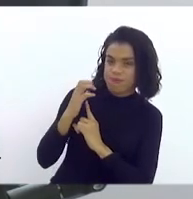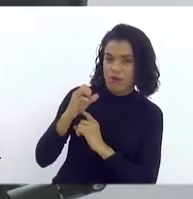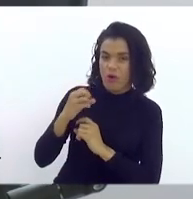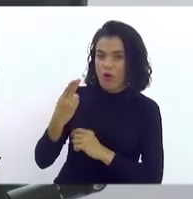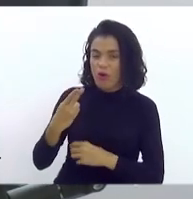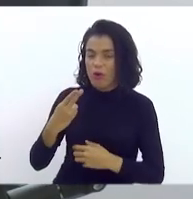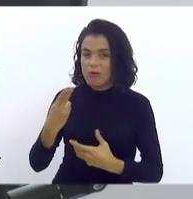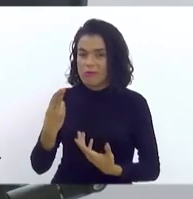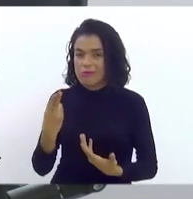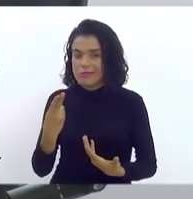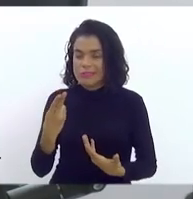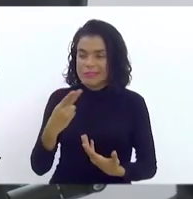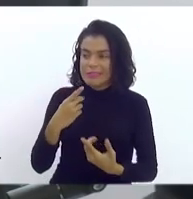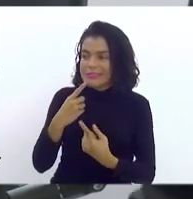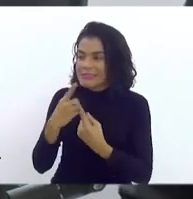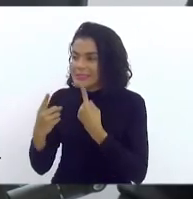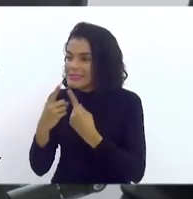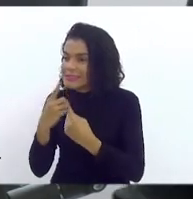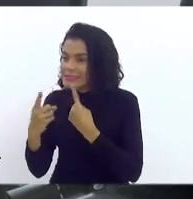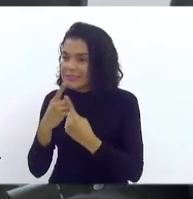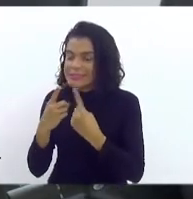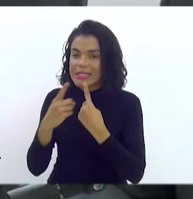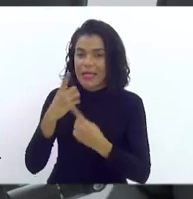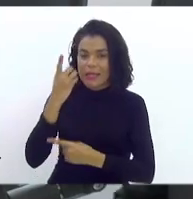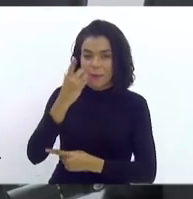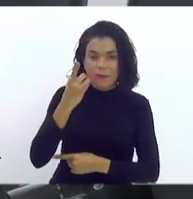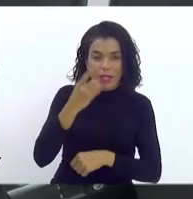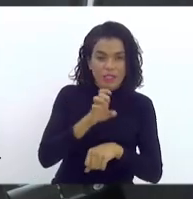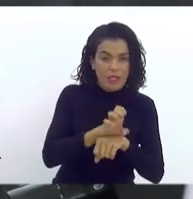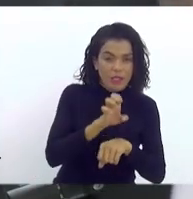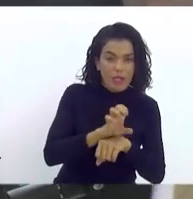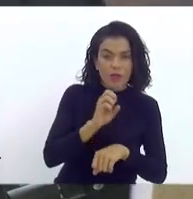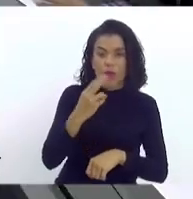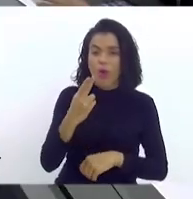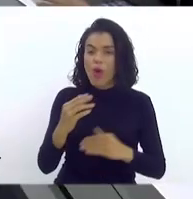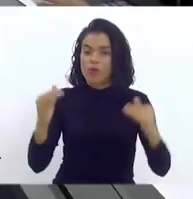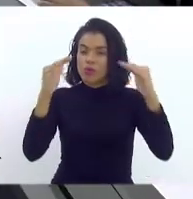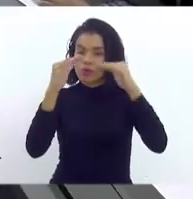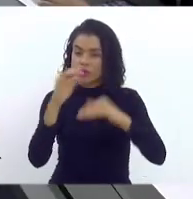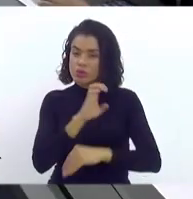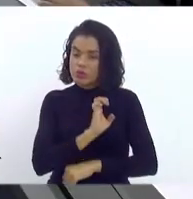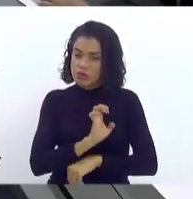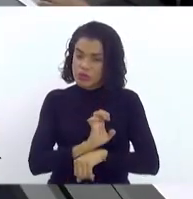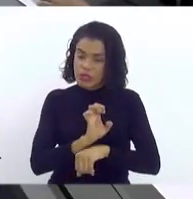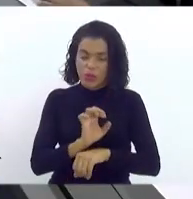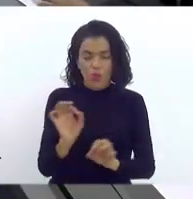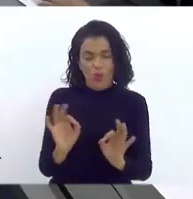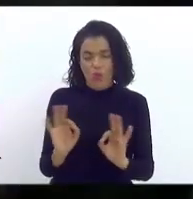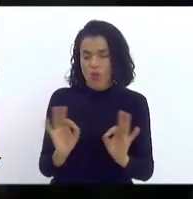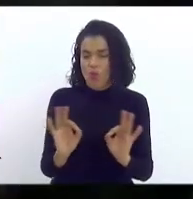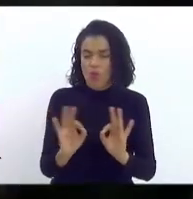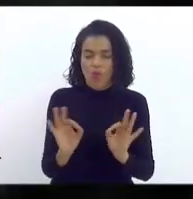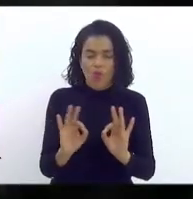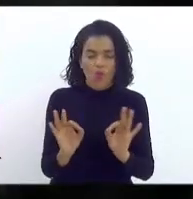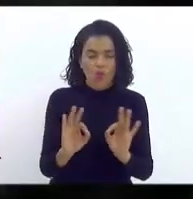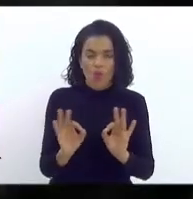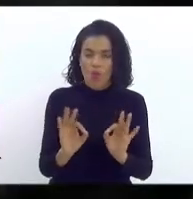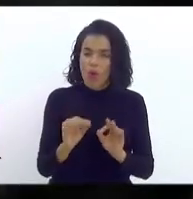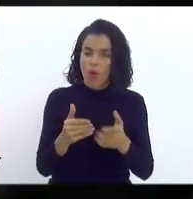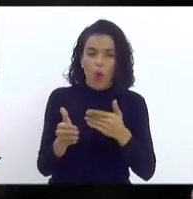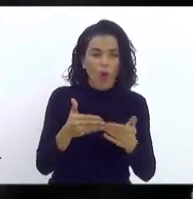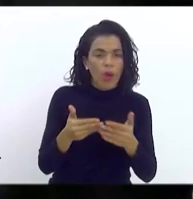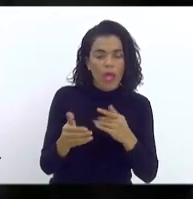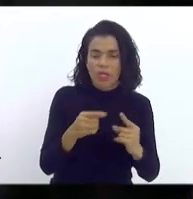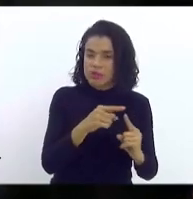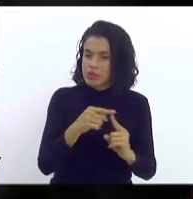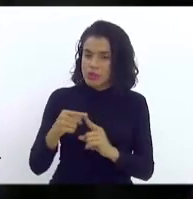teve esse tipo de diálogo com algum deputado estadual ou outra autoridade no Estado? Não, de forma alguma, em nenhum momento eu tive qualquer tipo